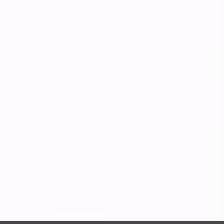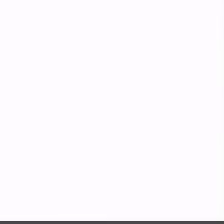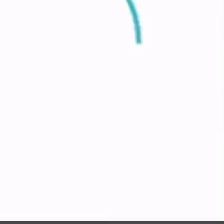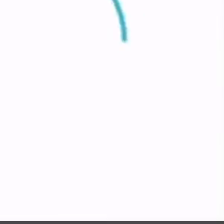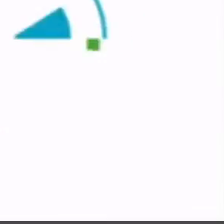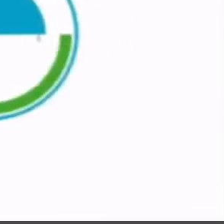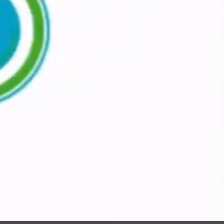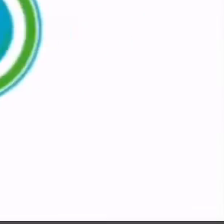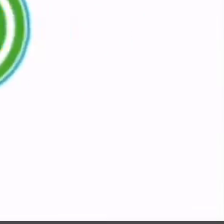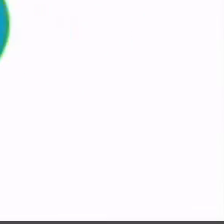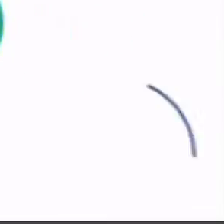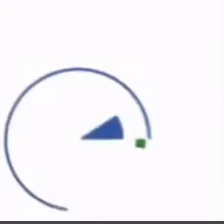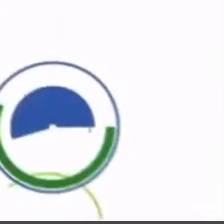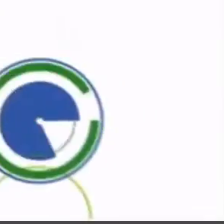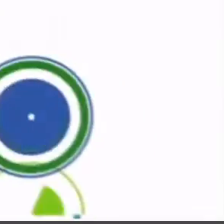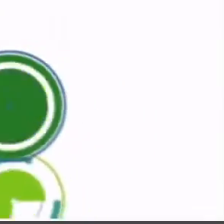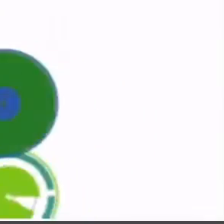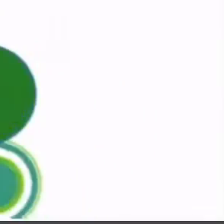e